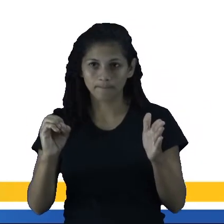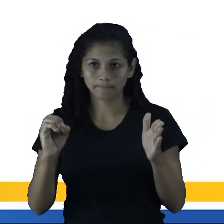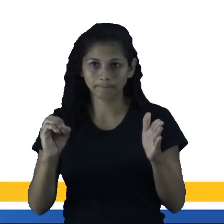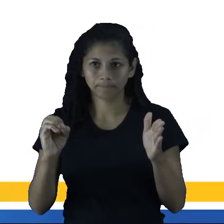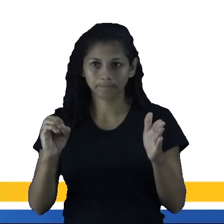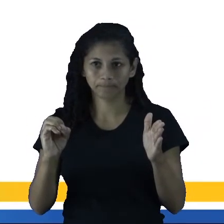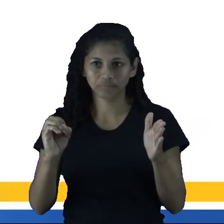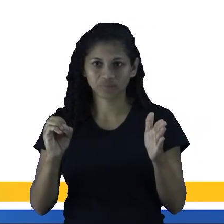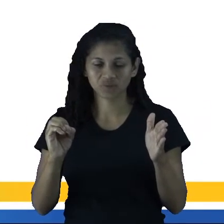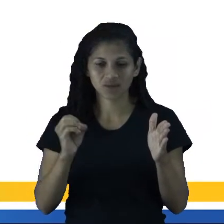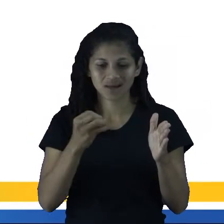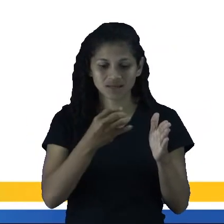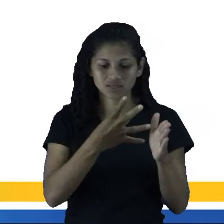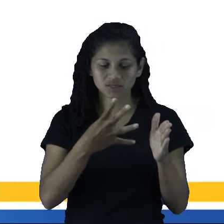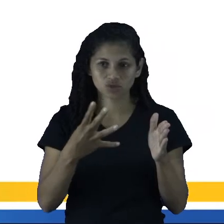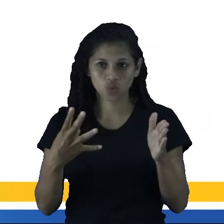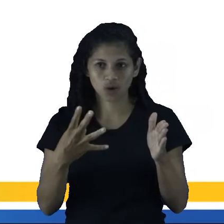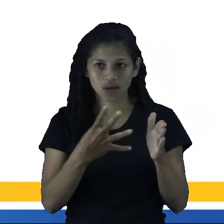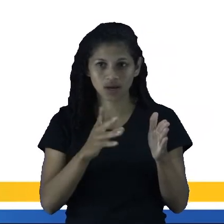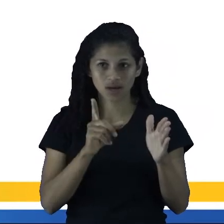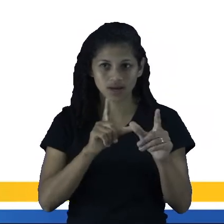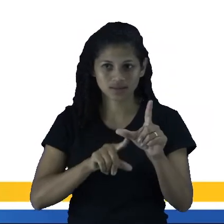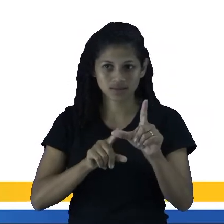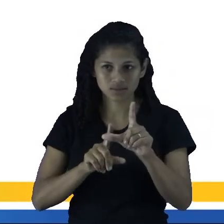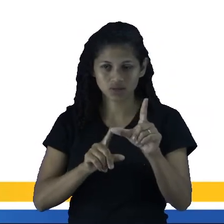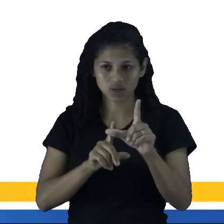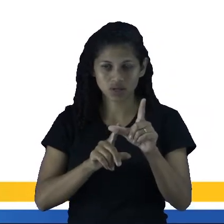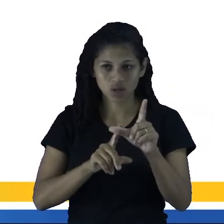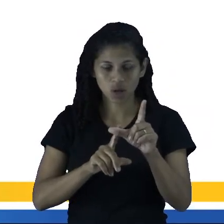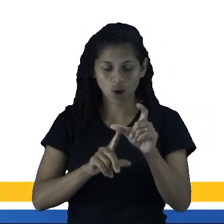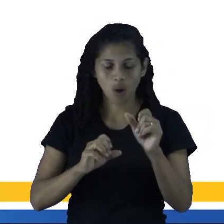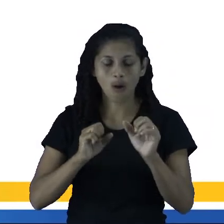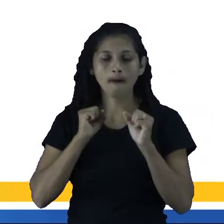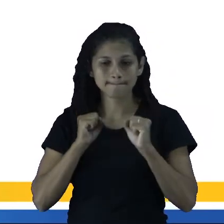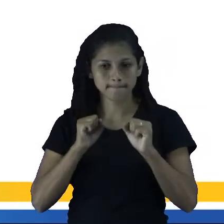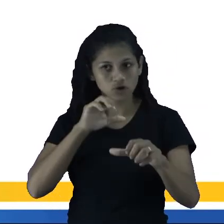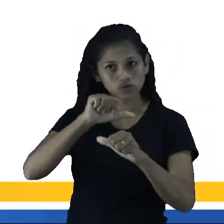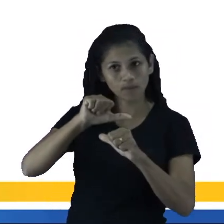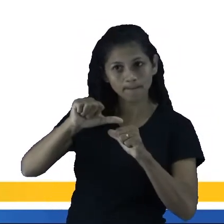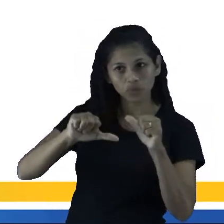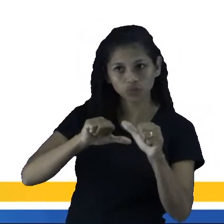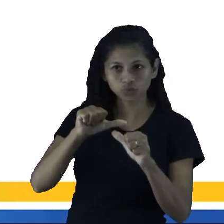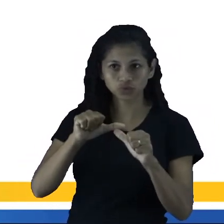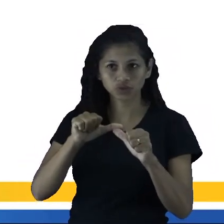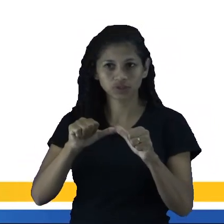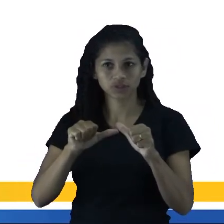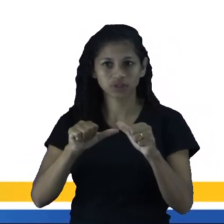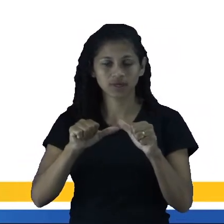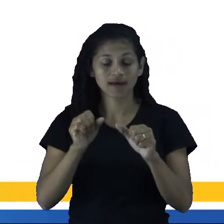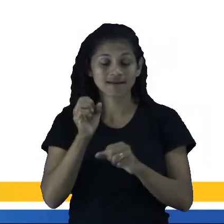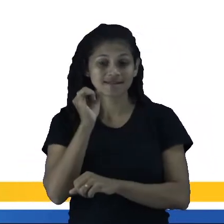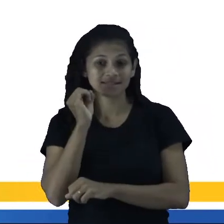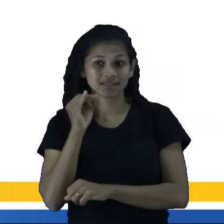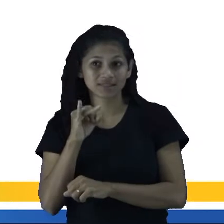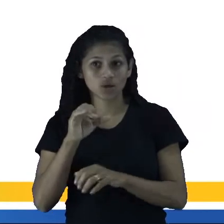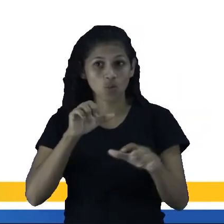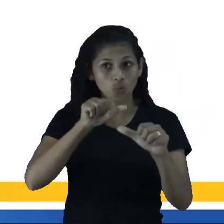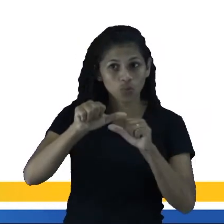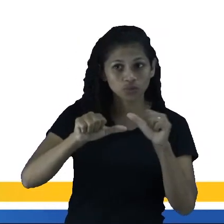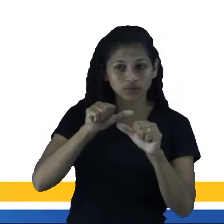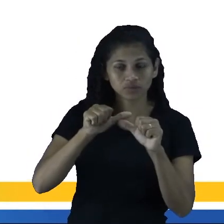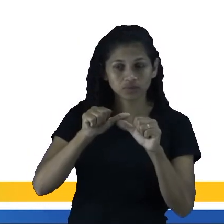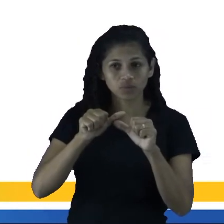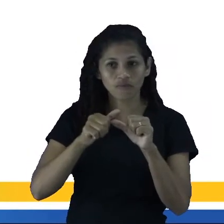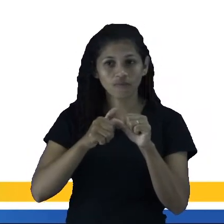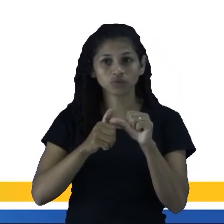4 eu posso trocá-las entre si. Quer dizer que eu posso permutar essas letras entre si. Se eu permutar, eu vou permutar P de 4, que